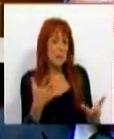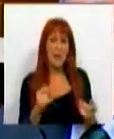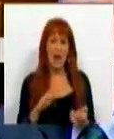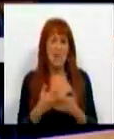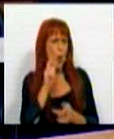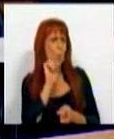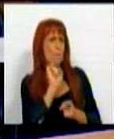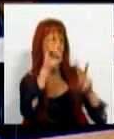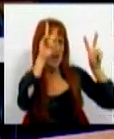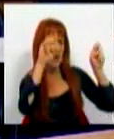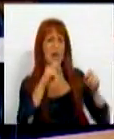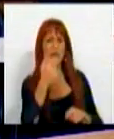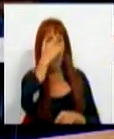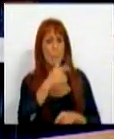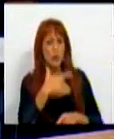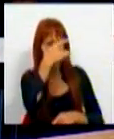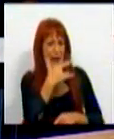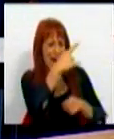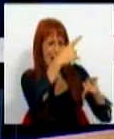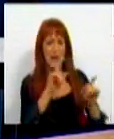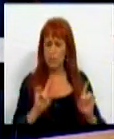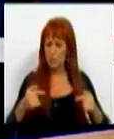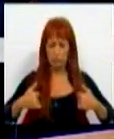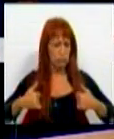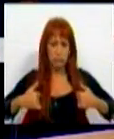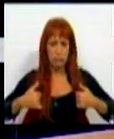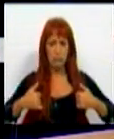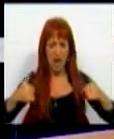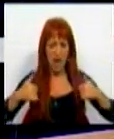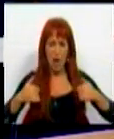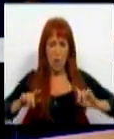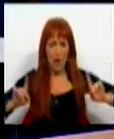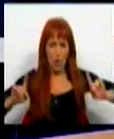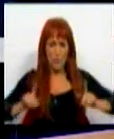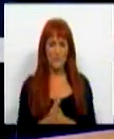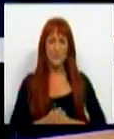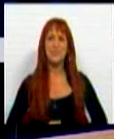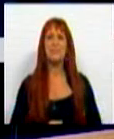atribua a paternidade à pessoa certa, Sr. que esta não é certamente minha.